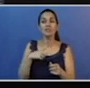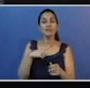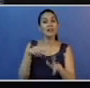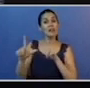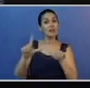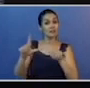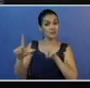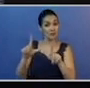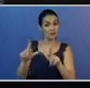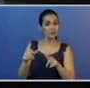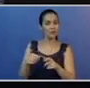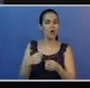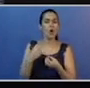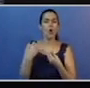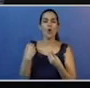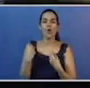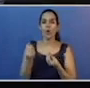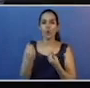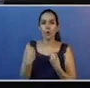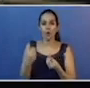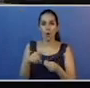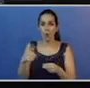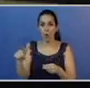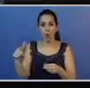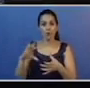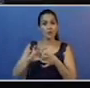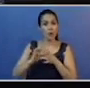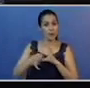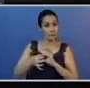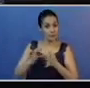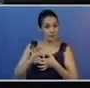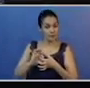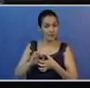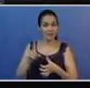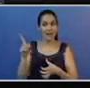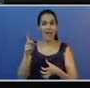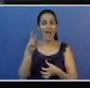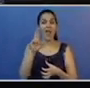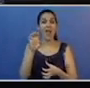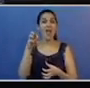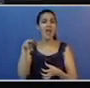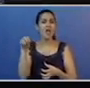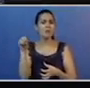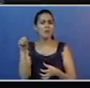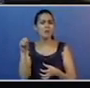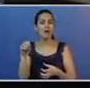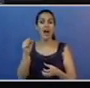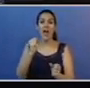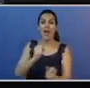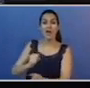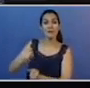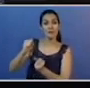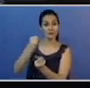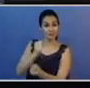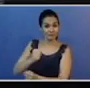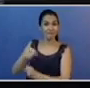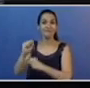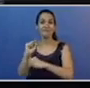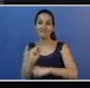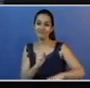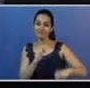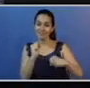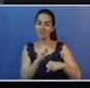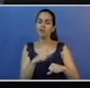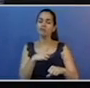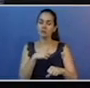na televisão, como por exemplo os Jogos Pan-Americanos e Jogos Olímpicos, que é o remo. Então o remo também é um esporte onde nós fazemos a marcação